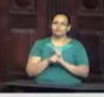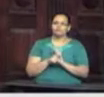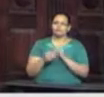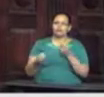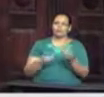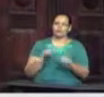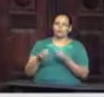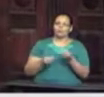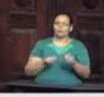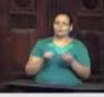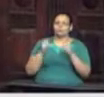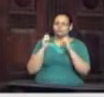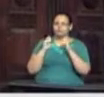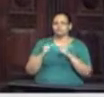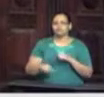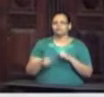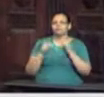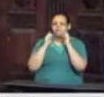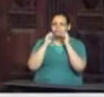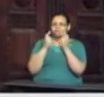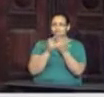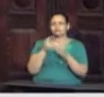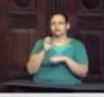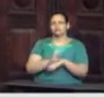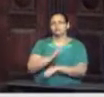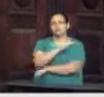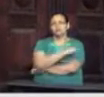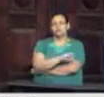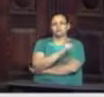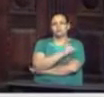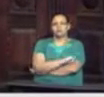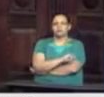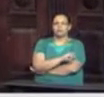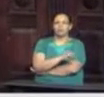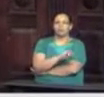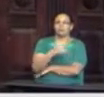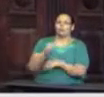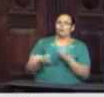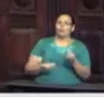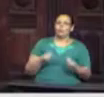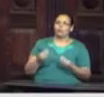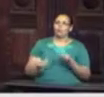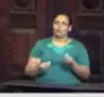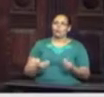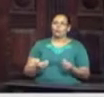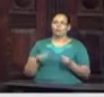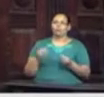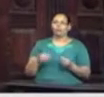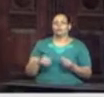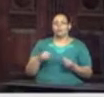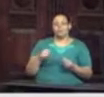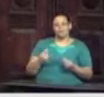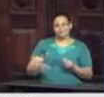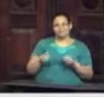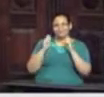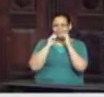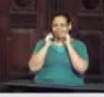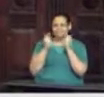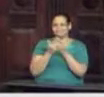como parlamento do Estado do Rio de Janeiro. Quer dizer, como que a Assembleia